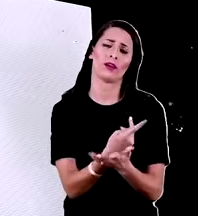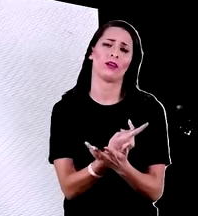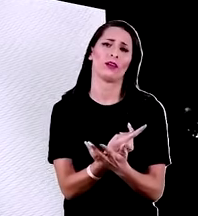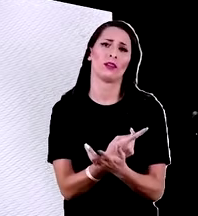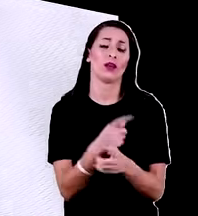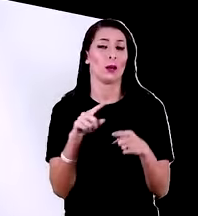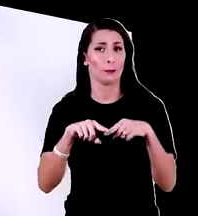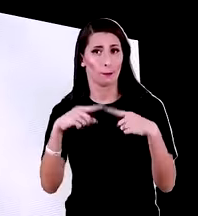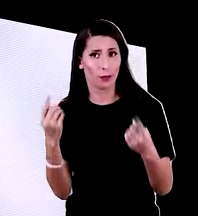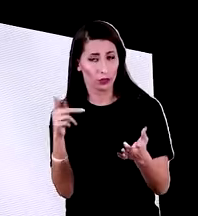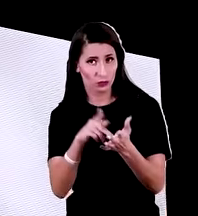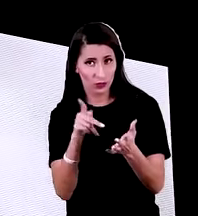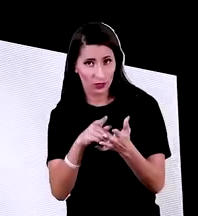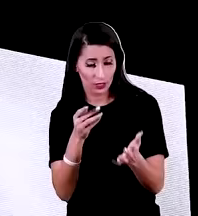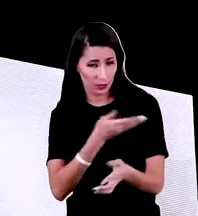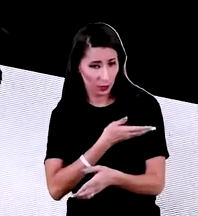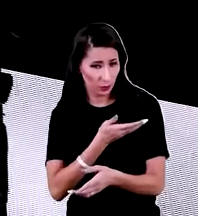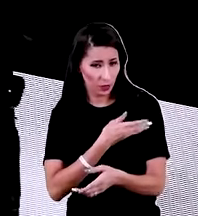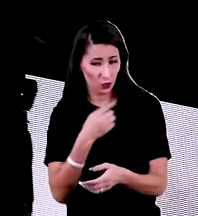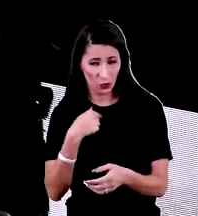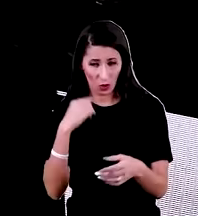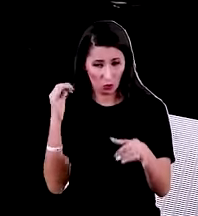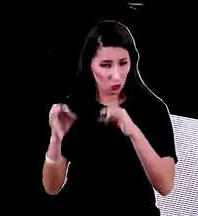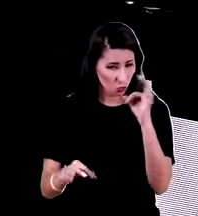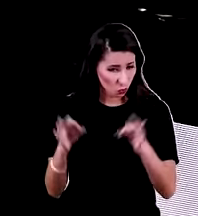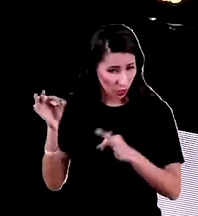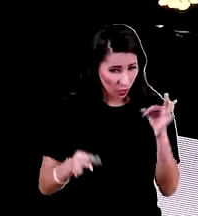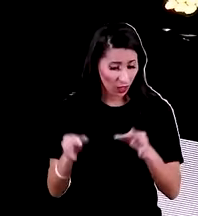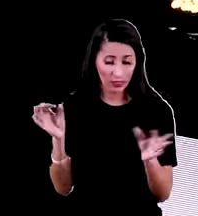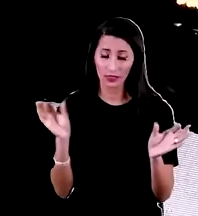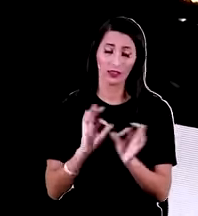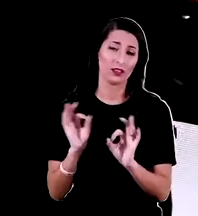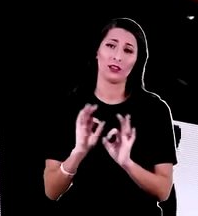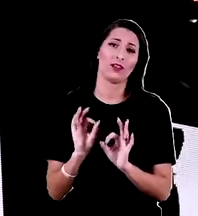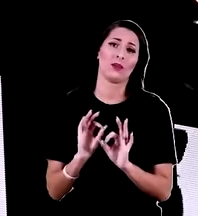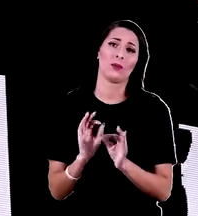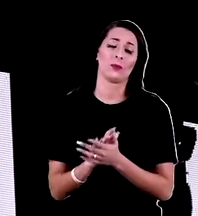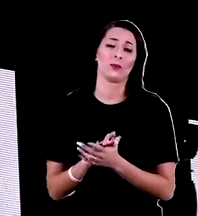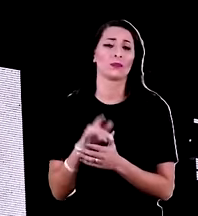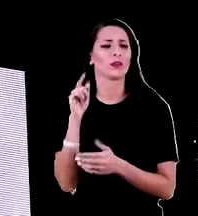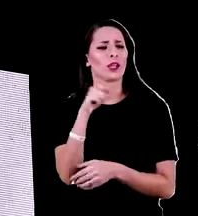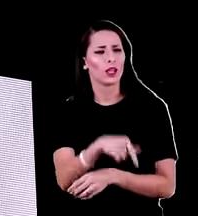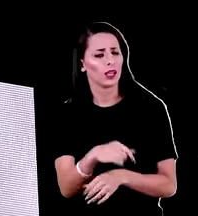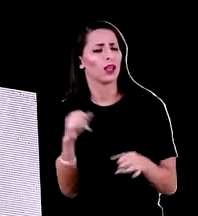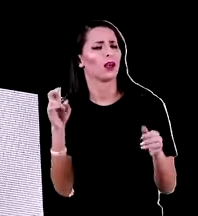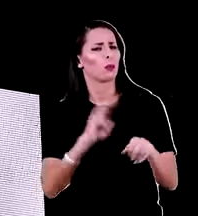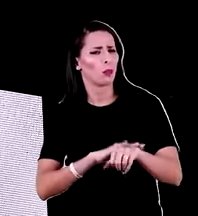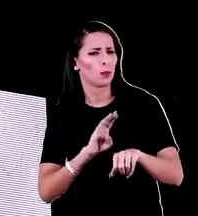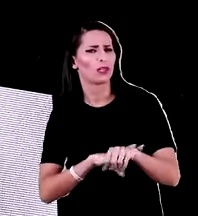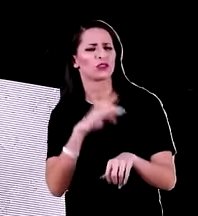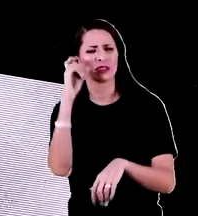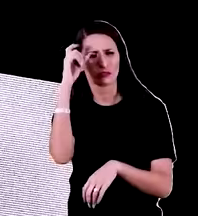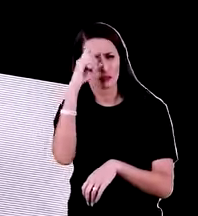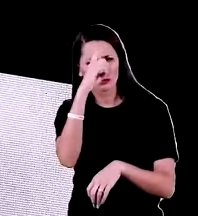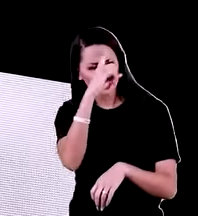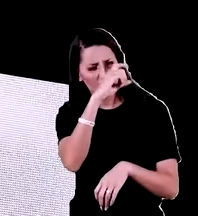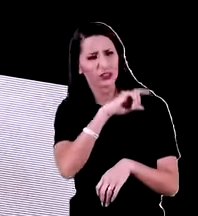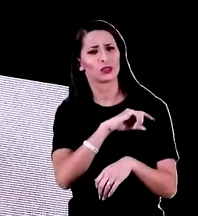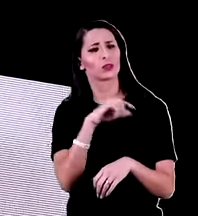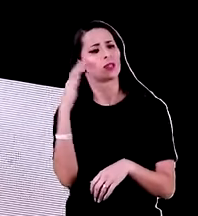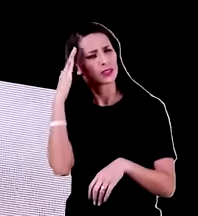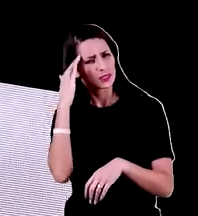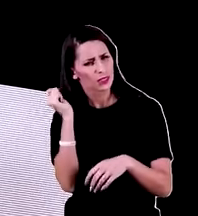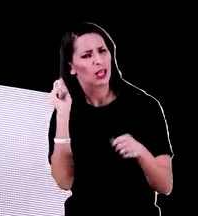não vou julgar não. Ela está num momento que as emoções estão muito fortes. Ela não está sabendo o que fazer. Isso é o que faz um verdadeiro